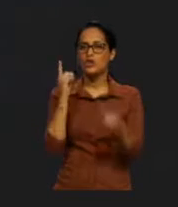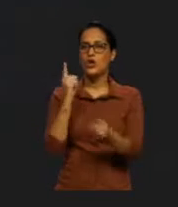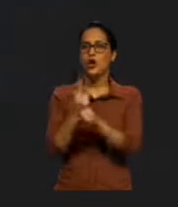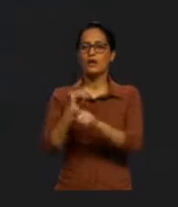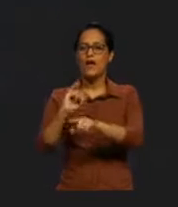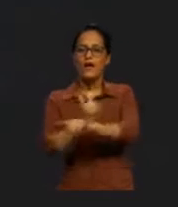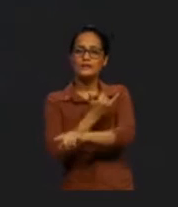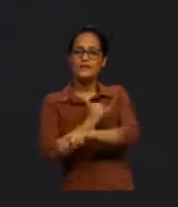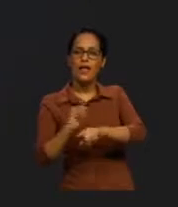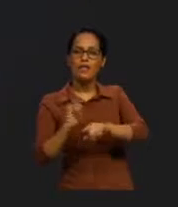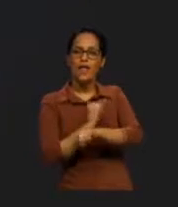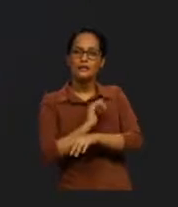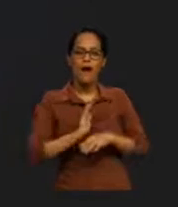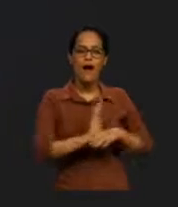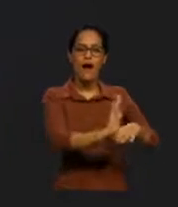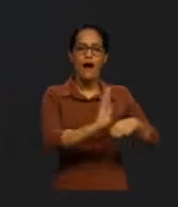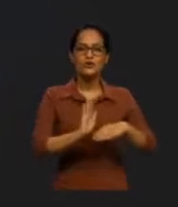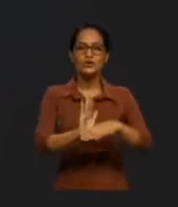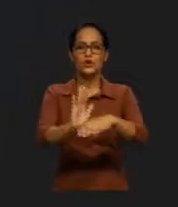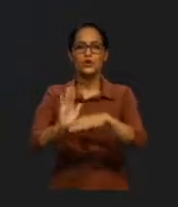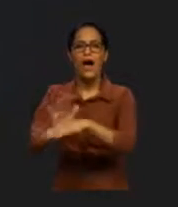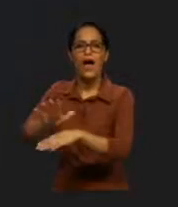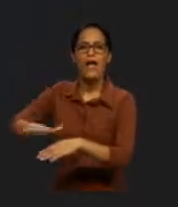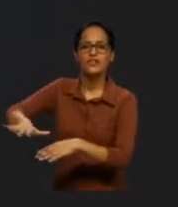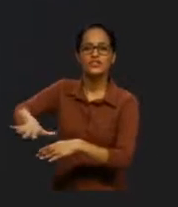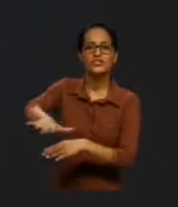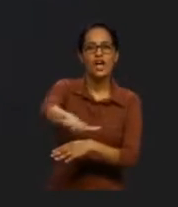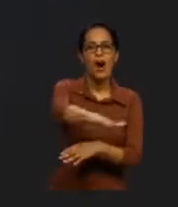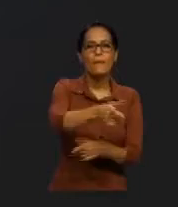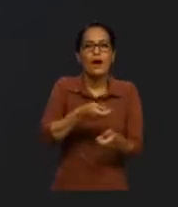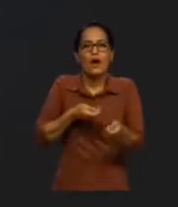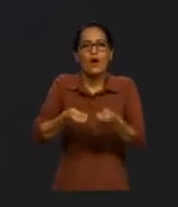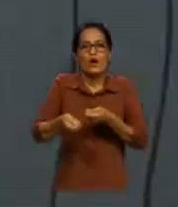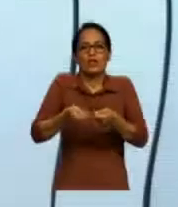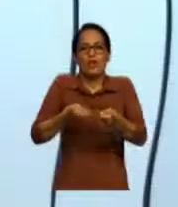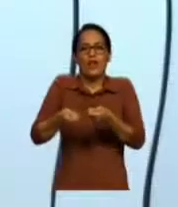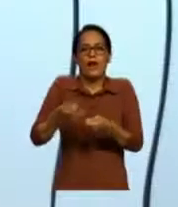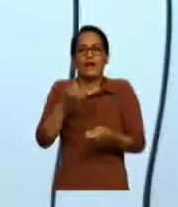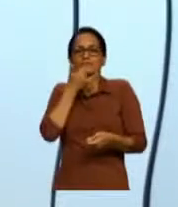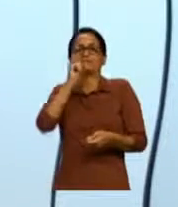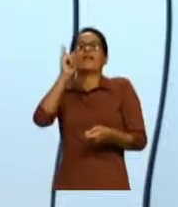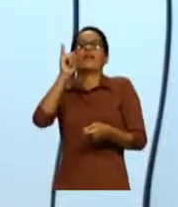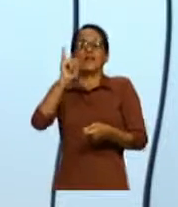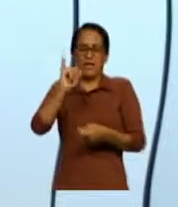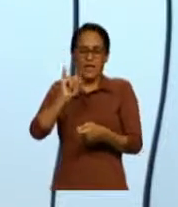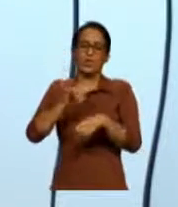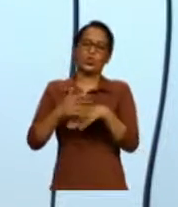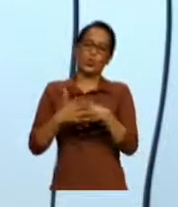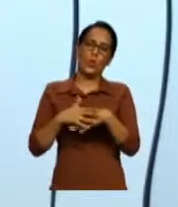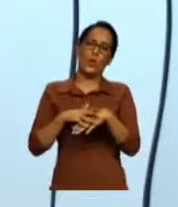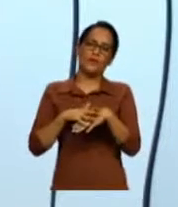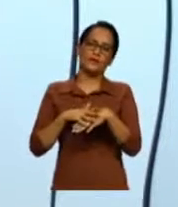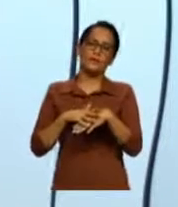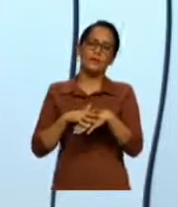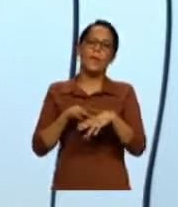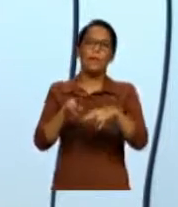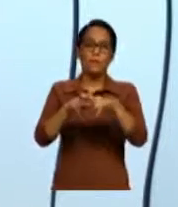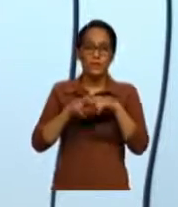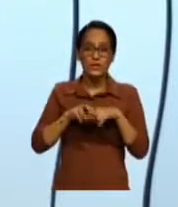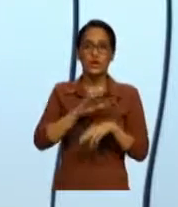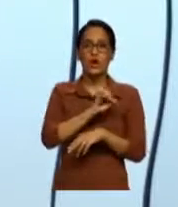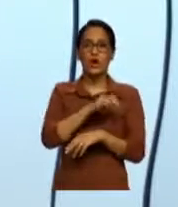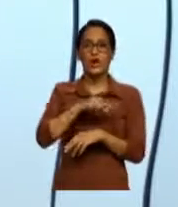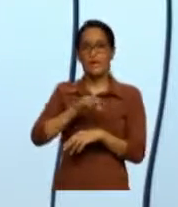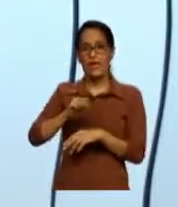específicas para cada região de prevenção e controle da doença. É isso que a OMS ela vai fazer. E ela vai trazer